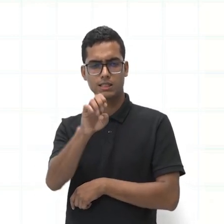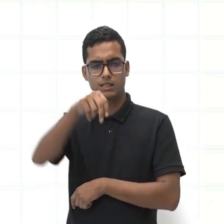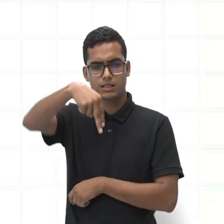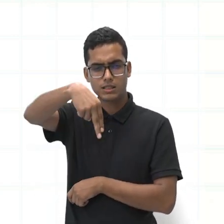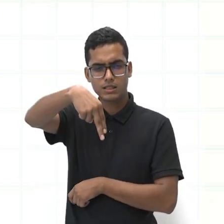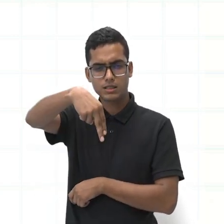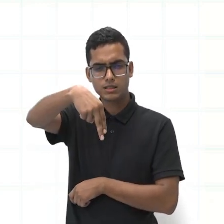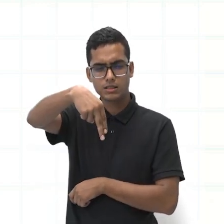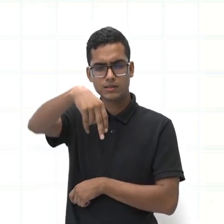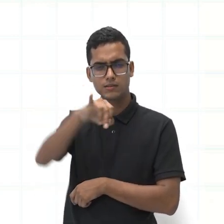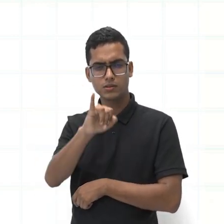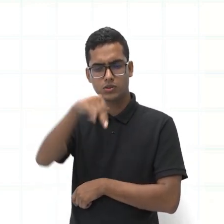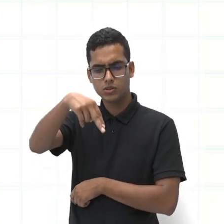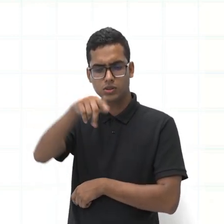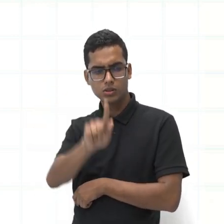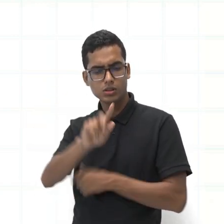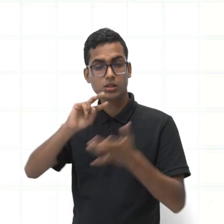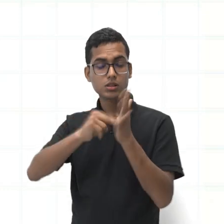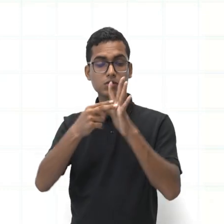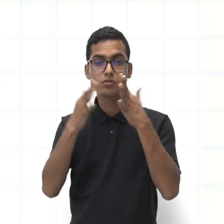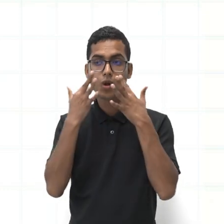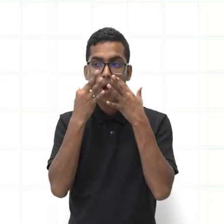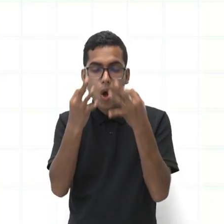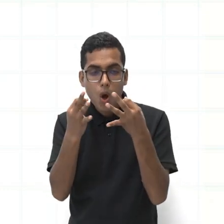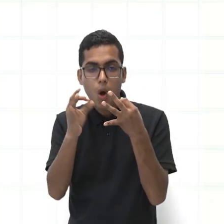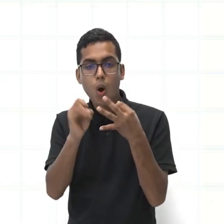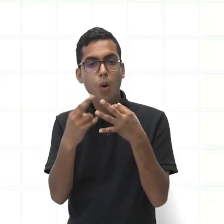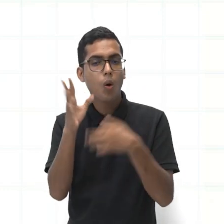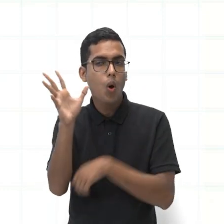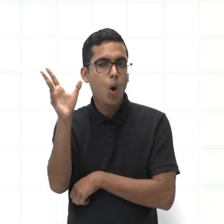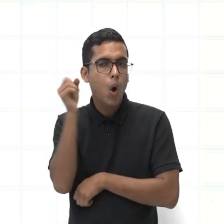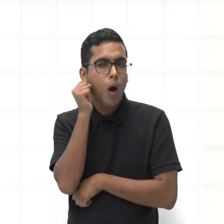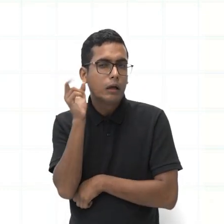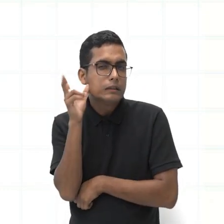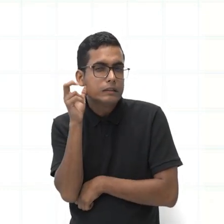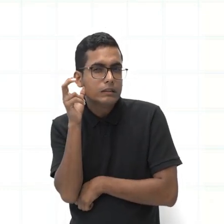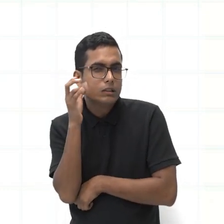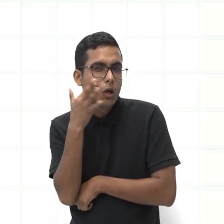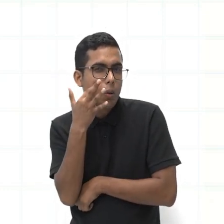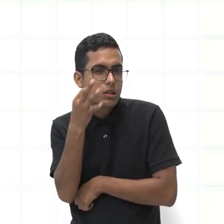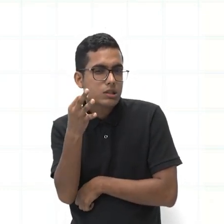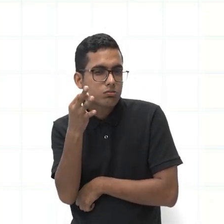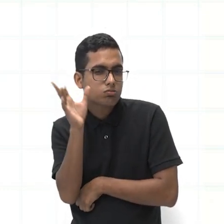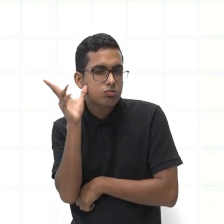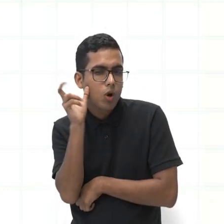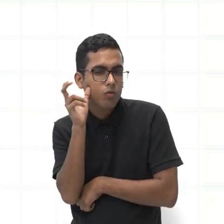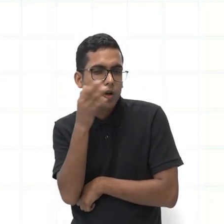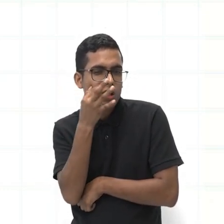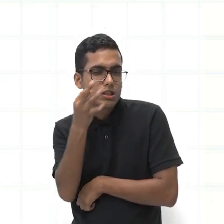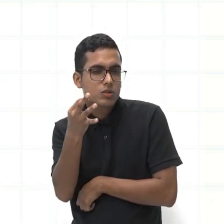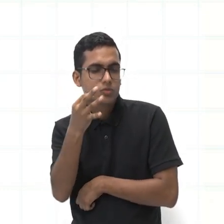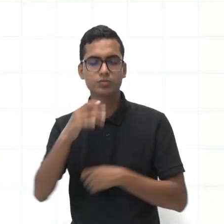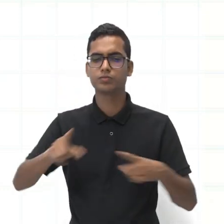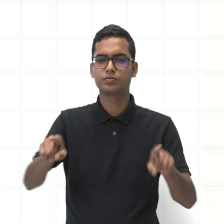com atenção. Esse aqui, ó, ing, que tem a tradução em português. Ando, endo,